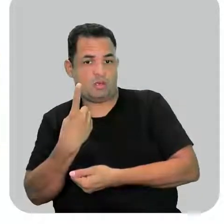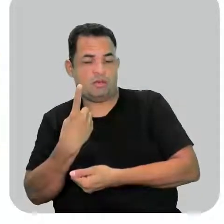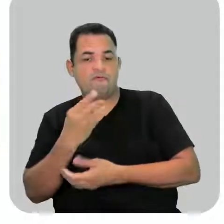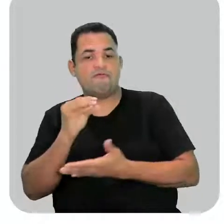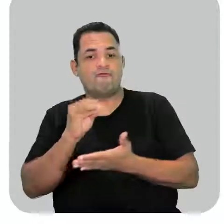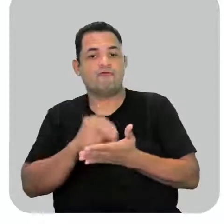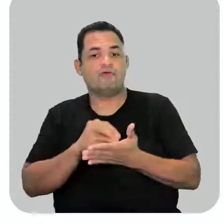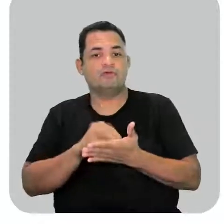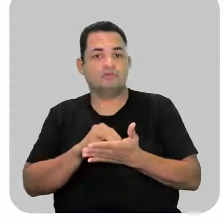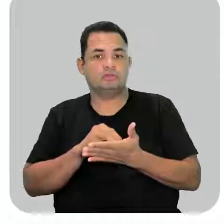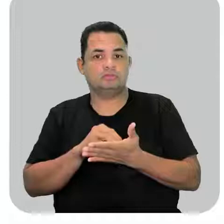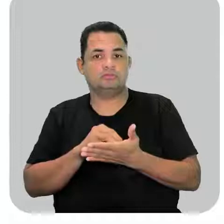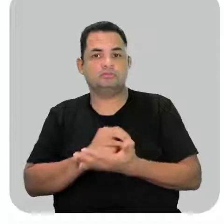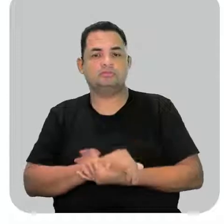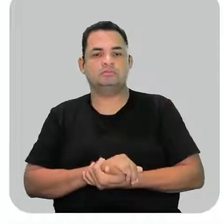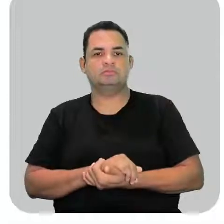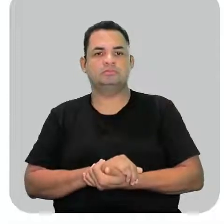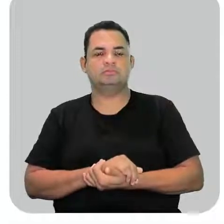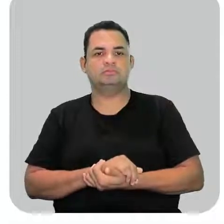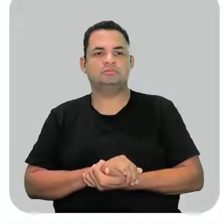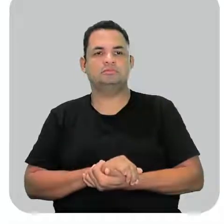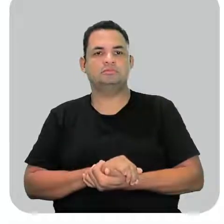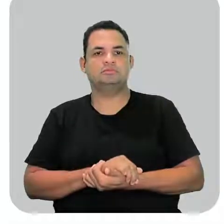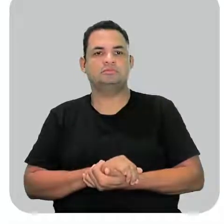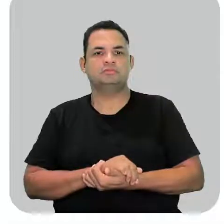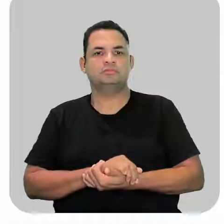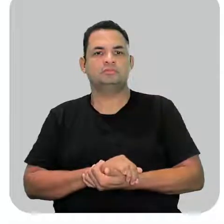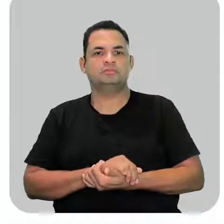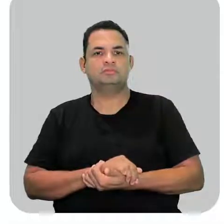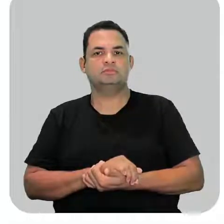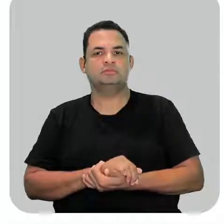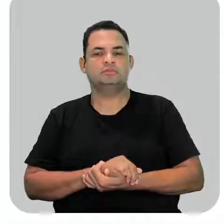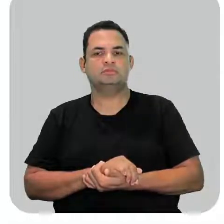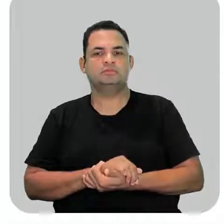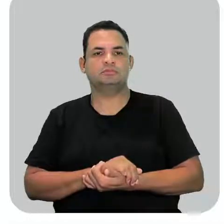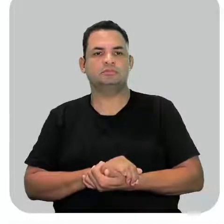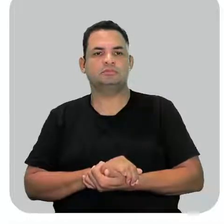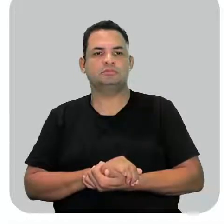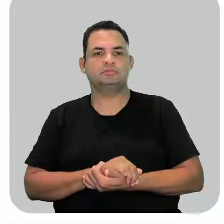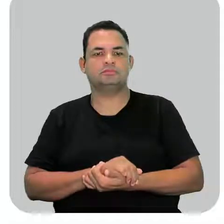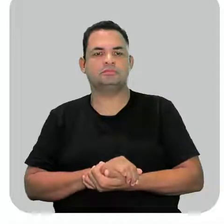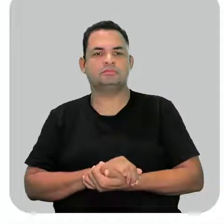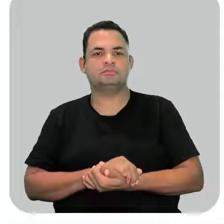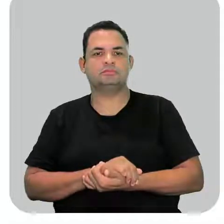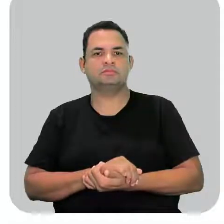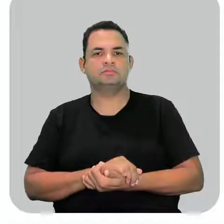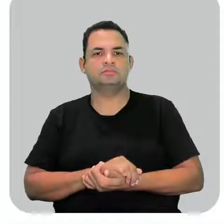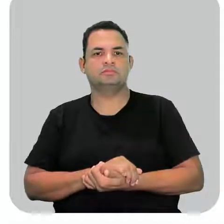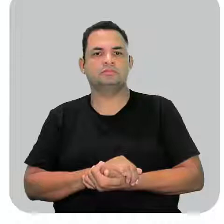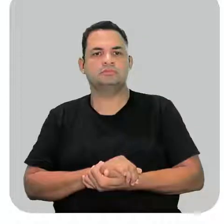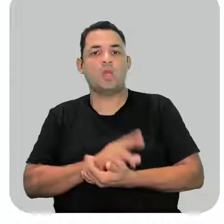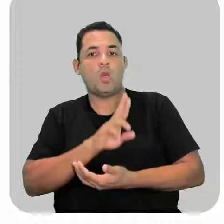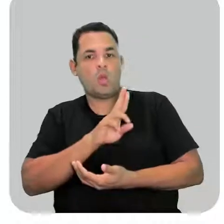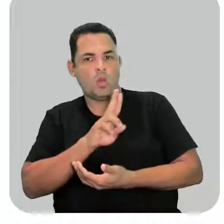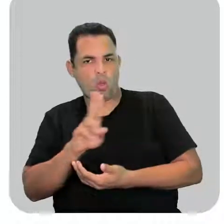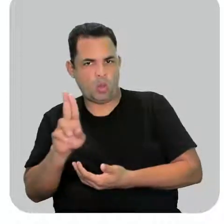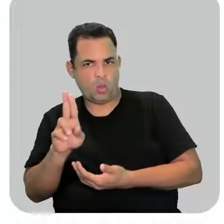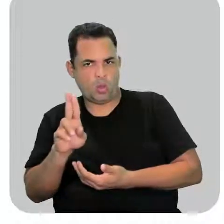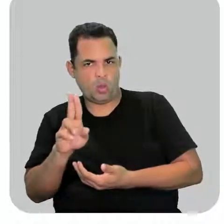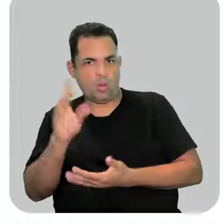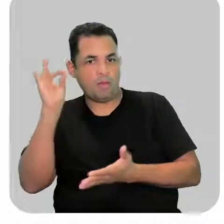continuar lá para a gente ver um pouquinho mais sobre a nomenclatura das nitrilas. Bom, a